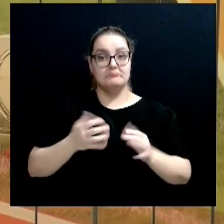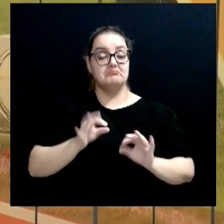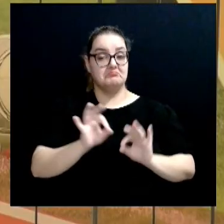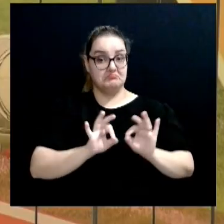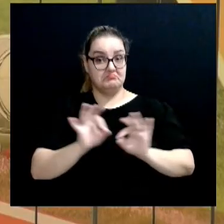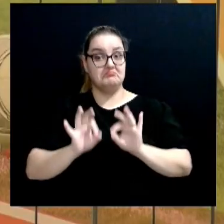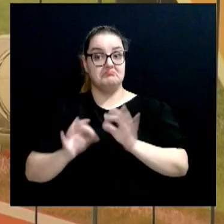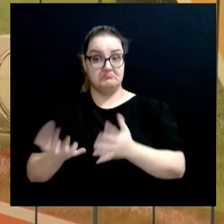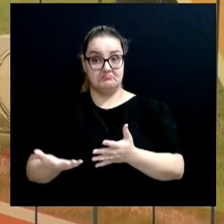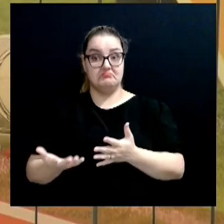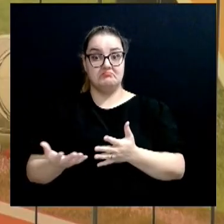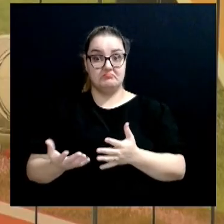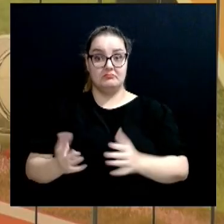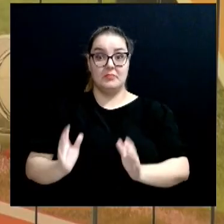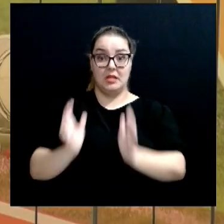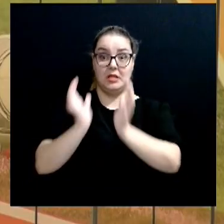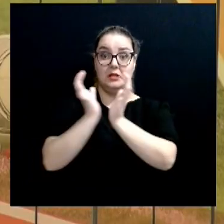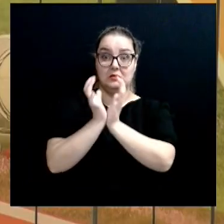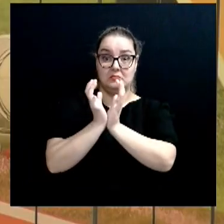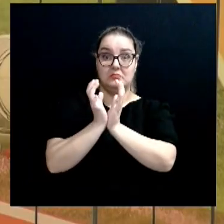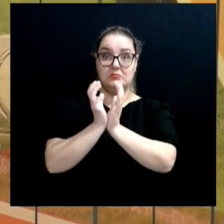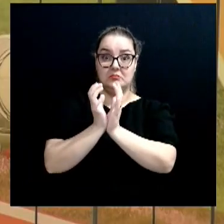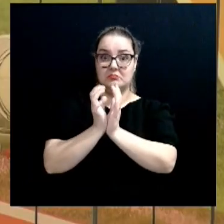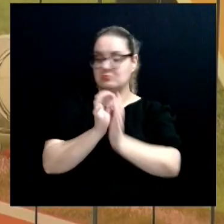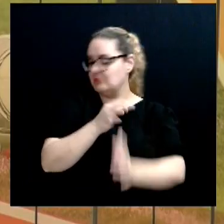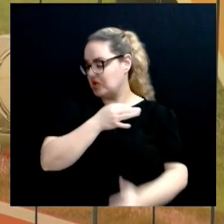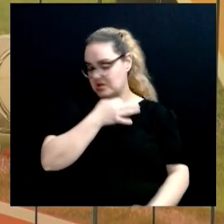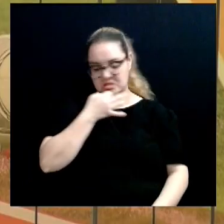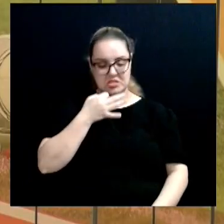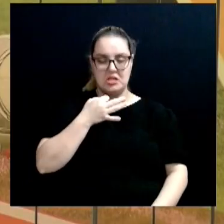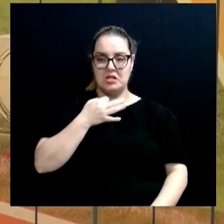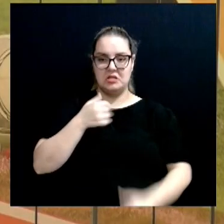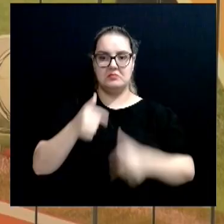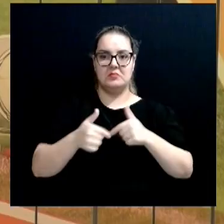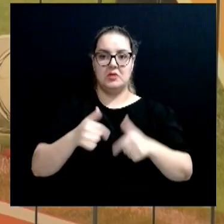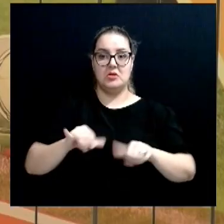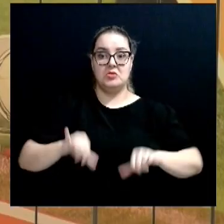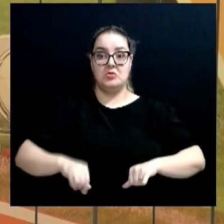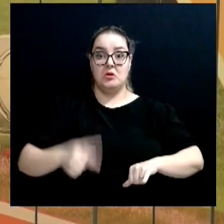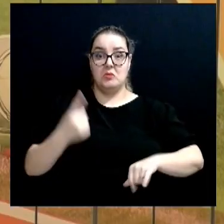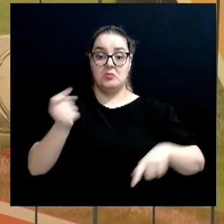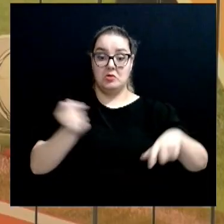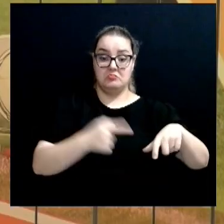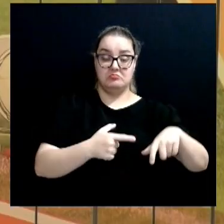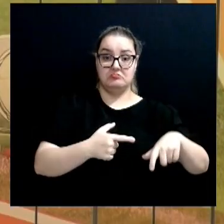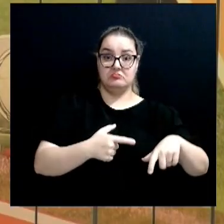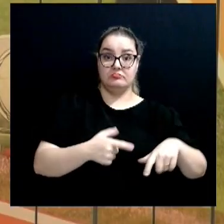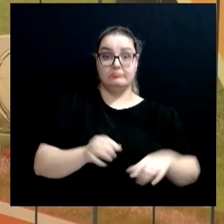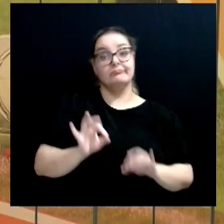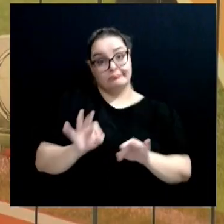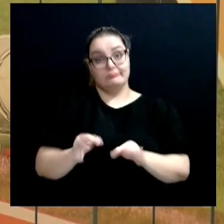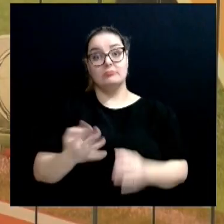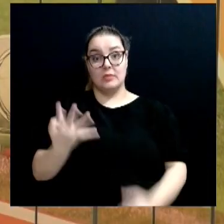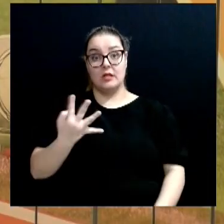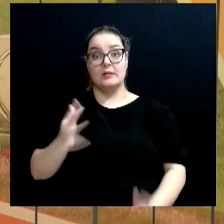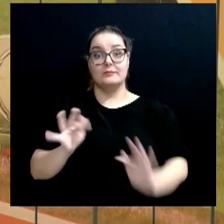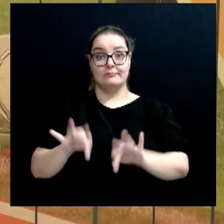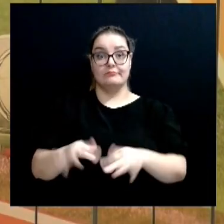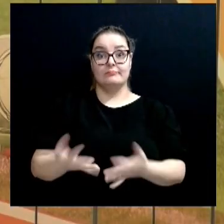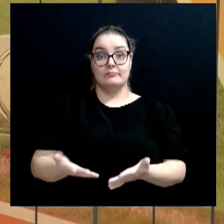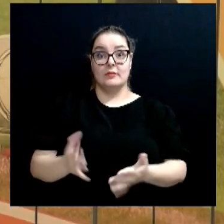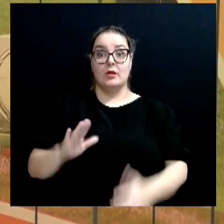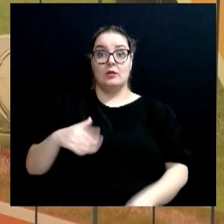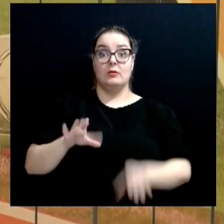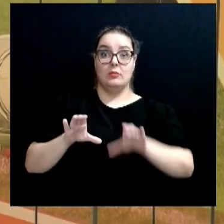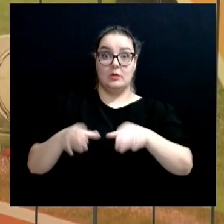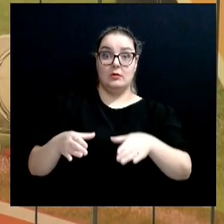Copa do Mundo, um belo trabalho, sofreu apenas um gol e foi justamente nas quartas de final, quando a equipe bateu a